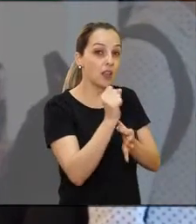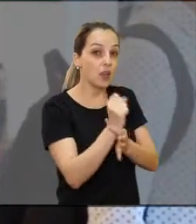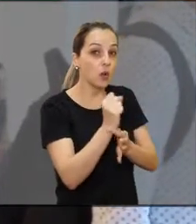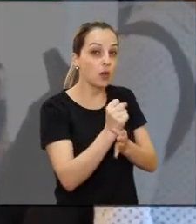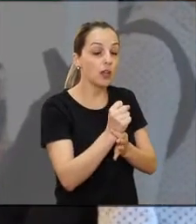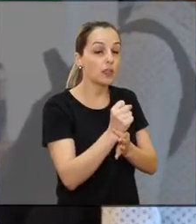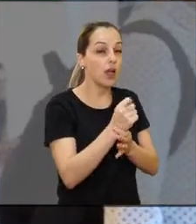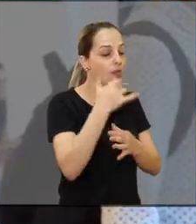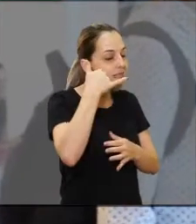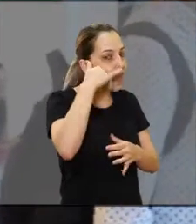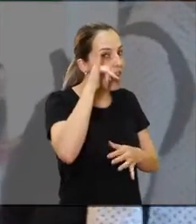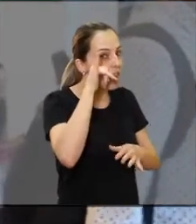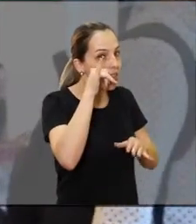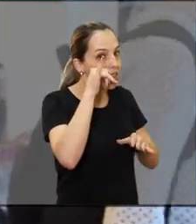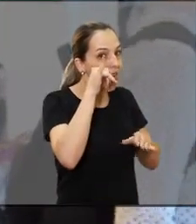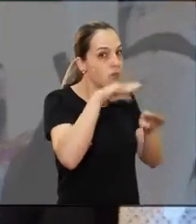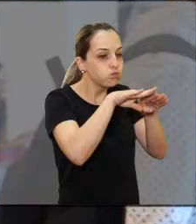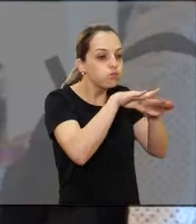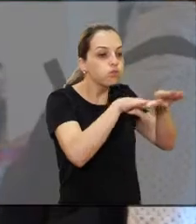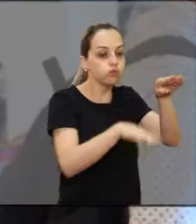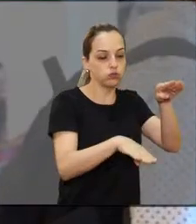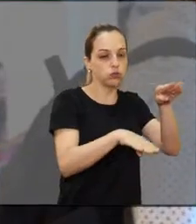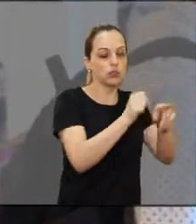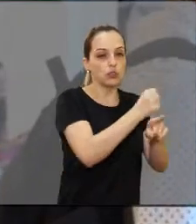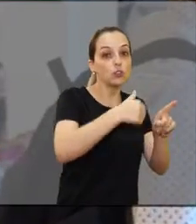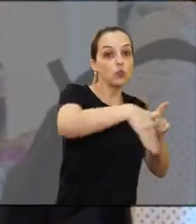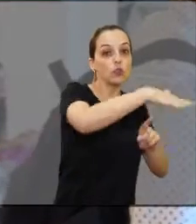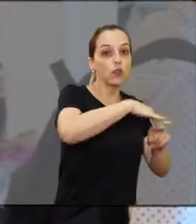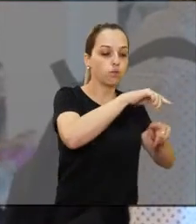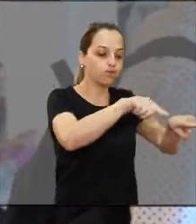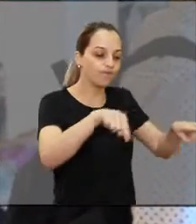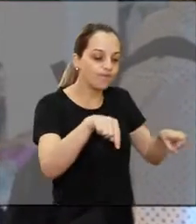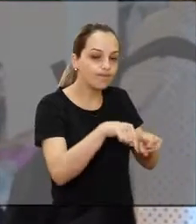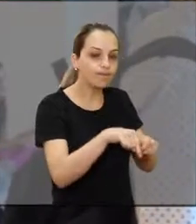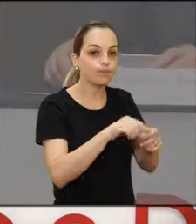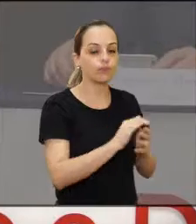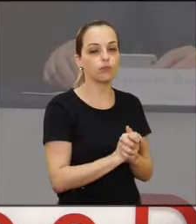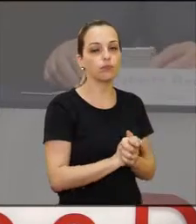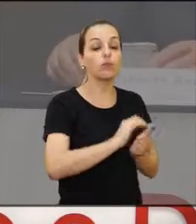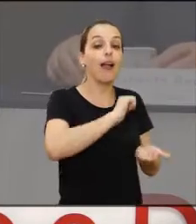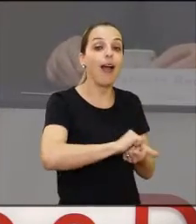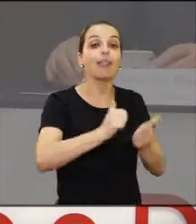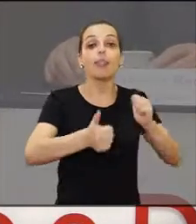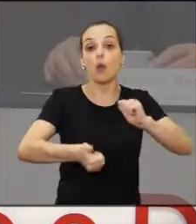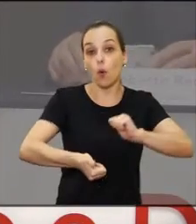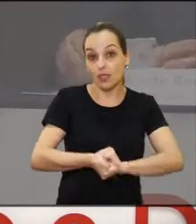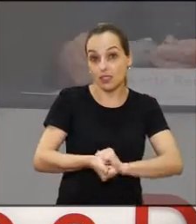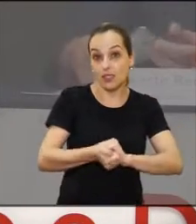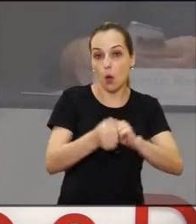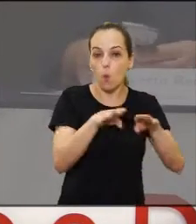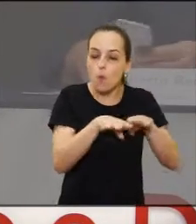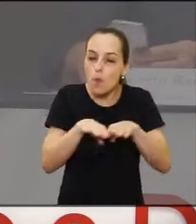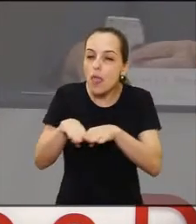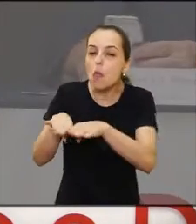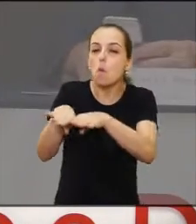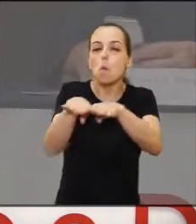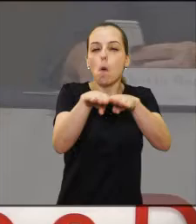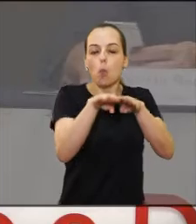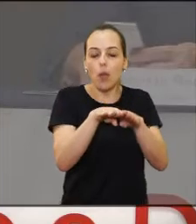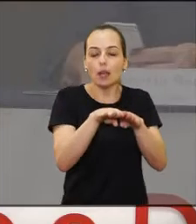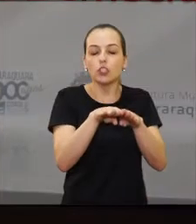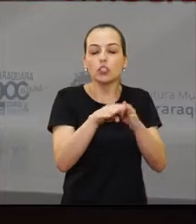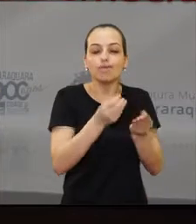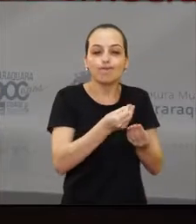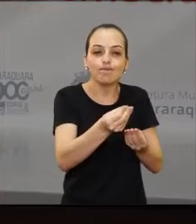e combater a desigualdade, seja ela social, seja ela territorial. Mais adequação e menos desigualdade